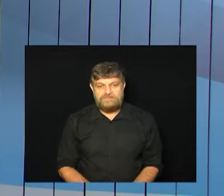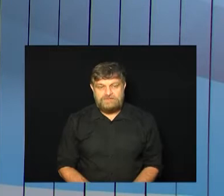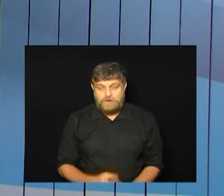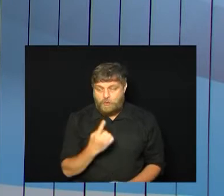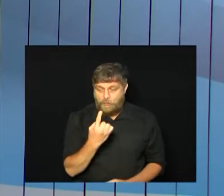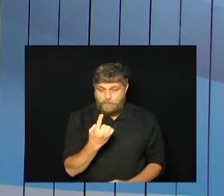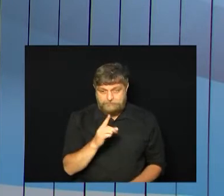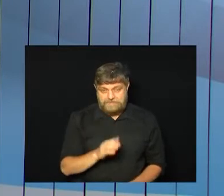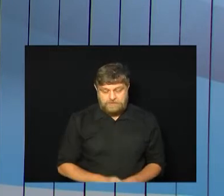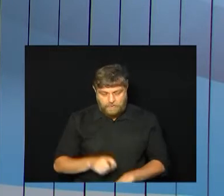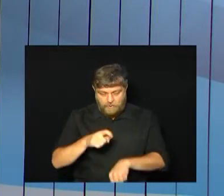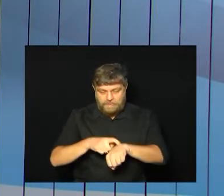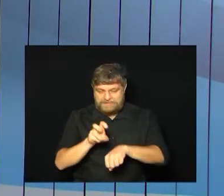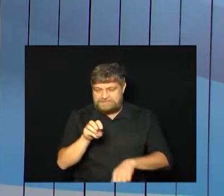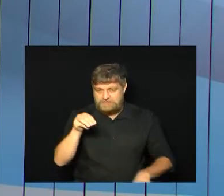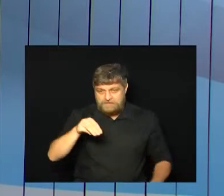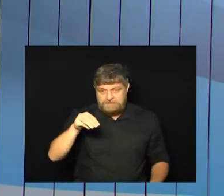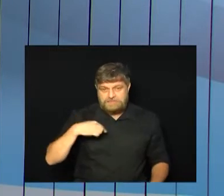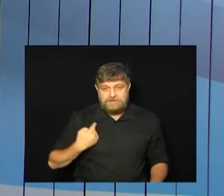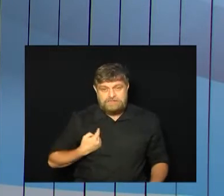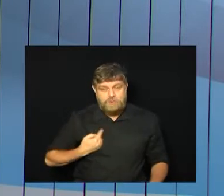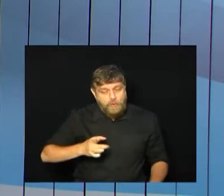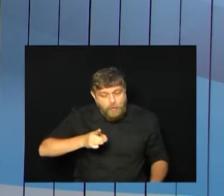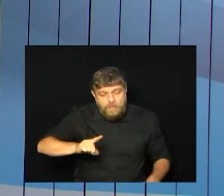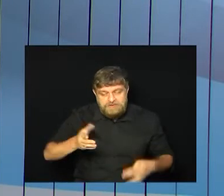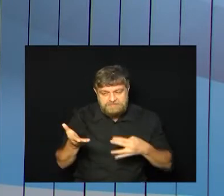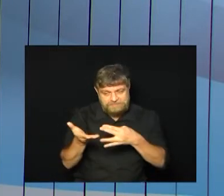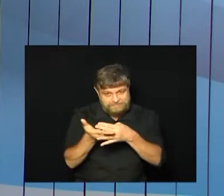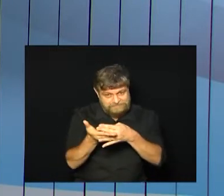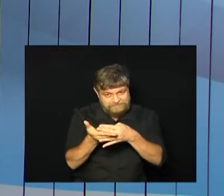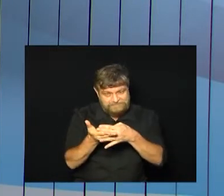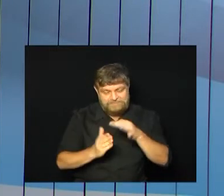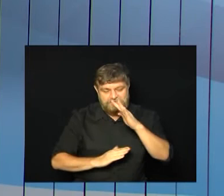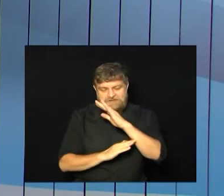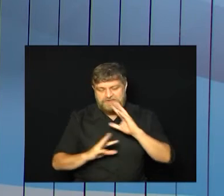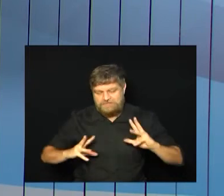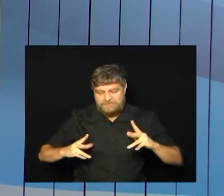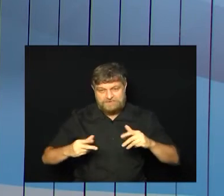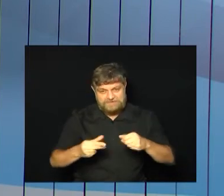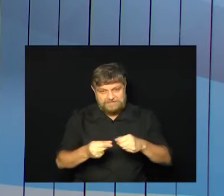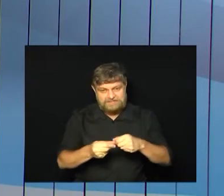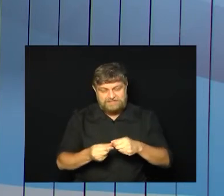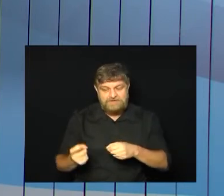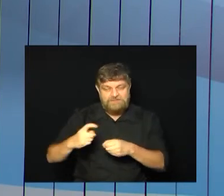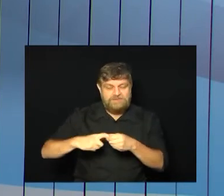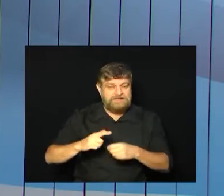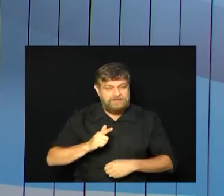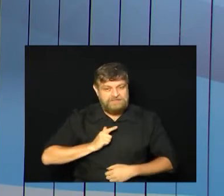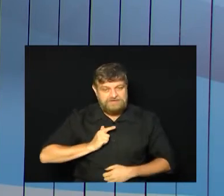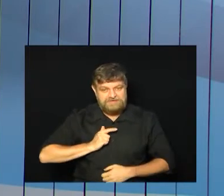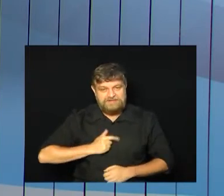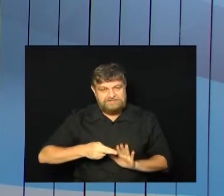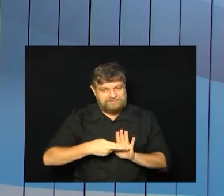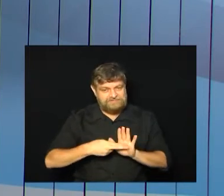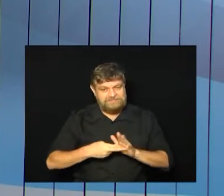Uma hora e 5 minutos, vamos fazer o seguinte, último intervalo aqui no Câmara Total e na volta, o Cozinha